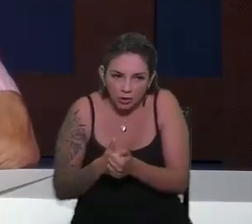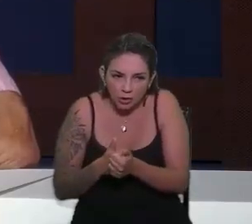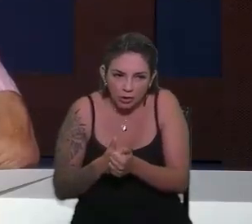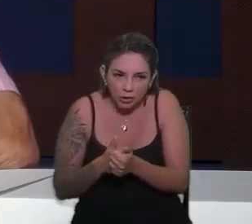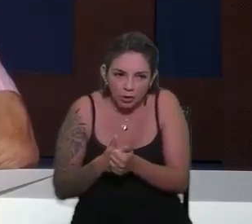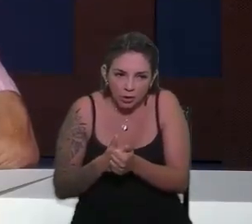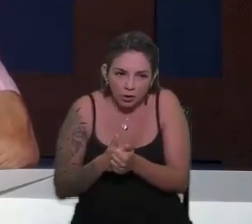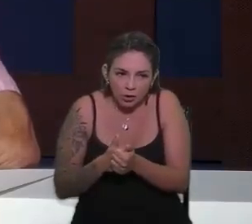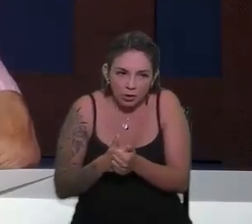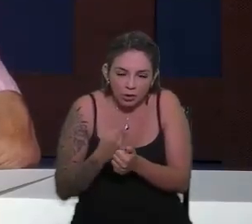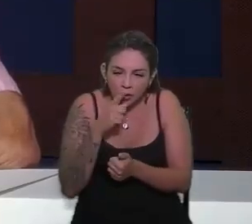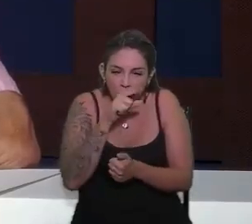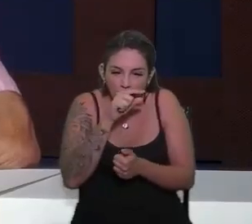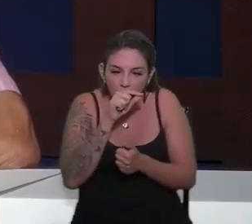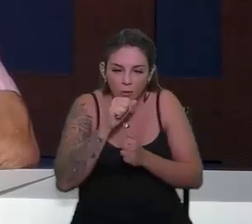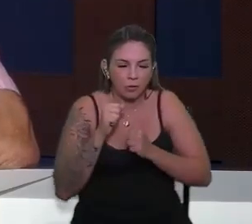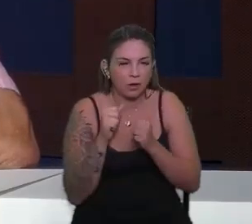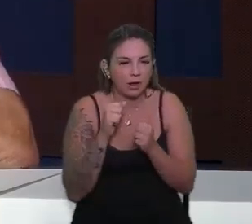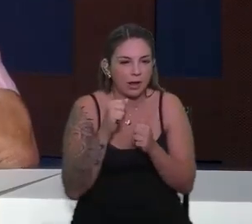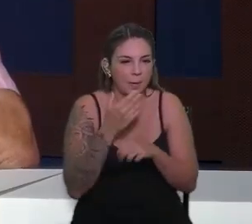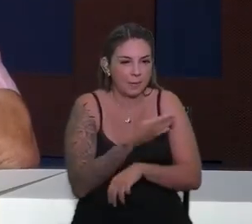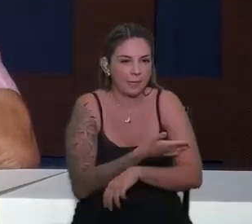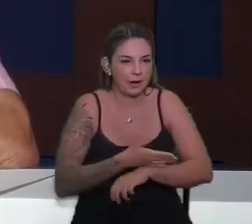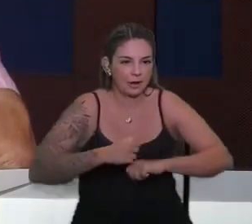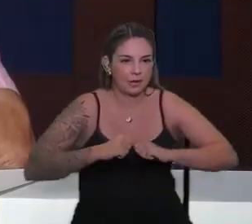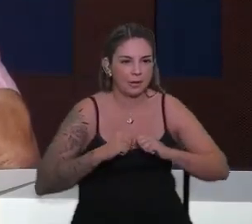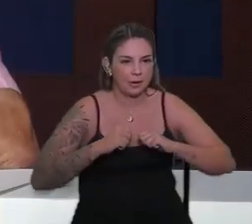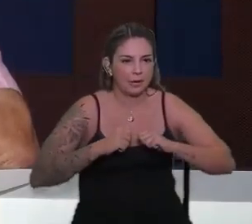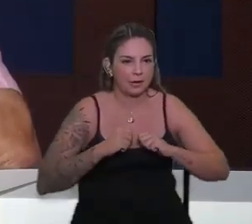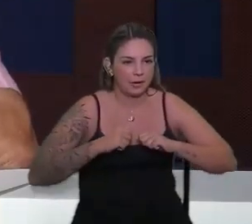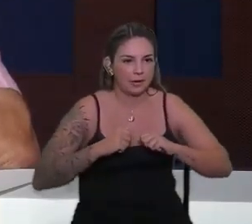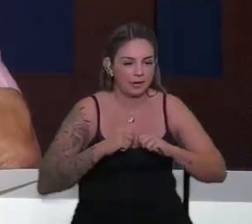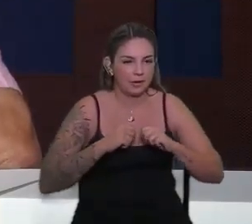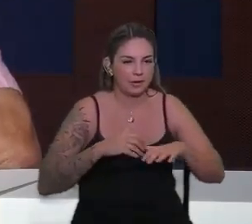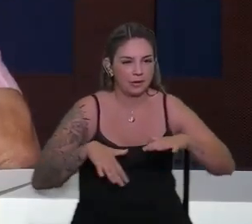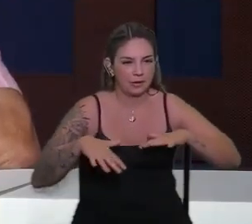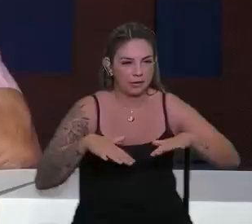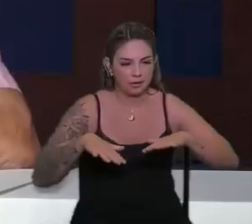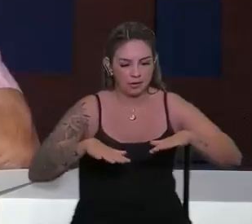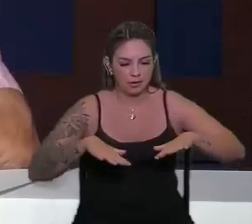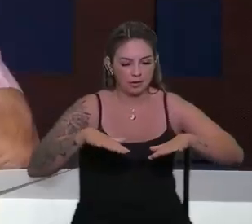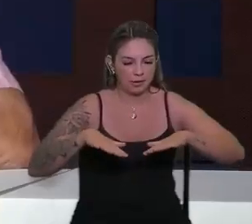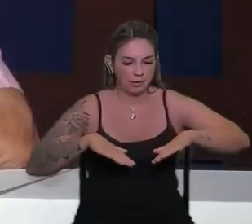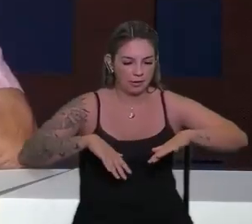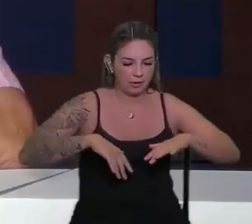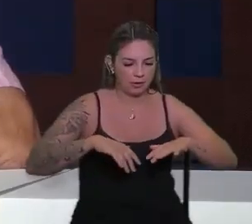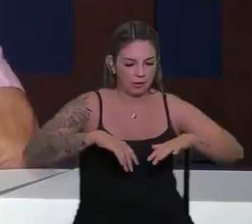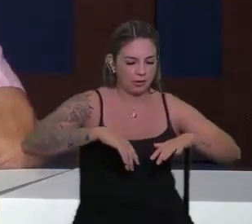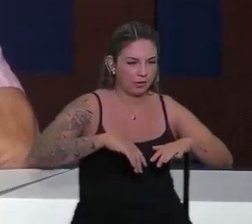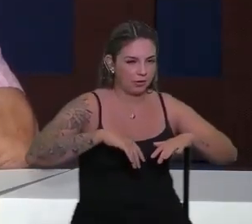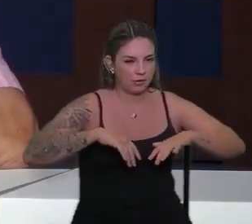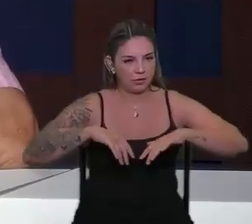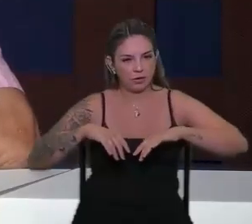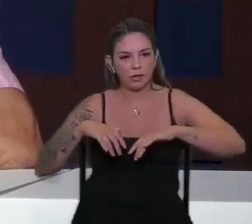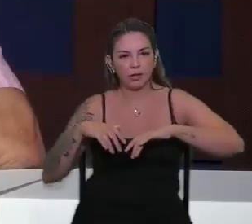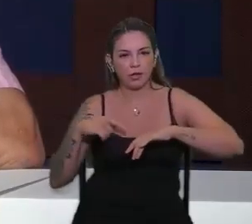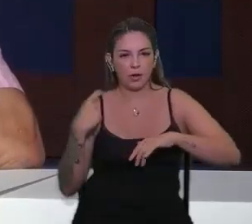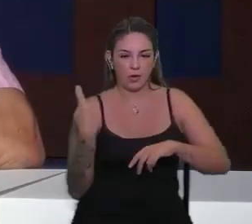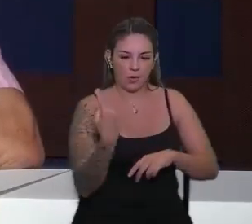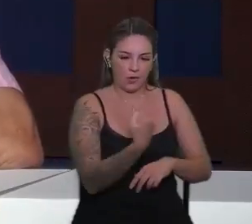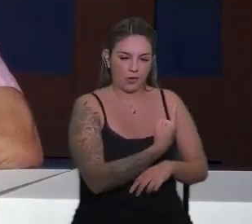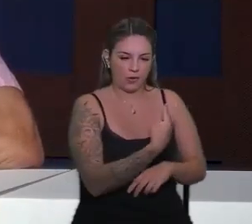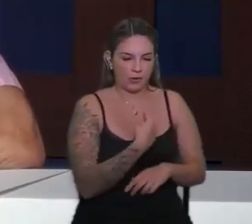distingo. Uma pomba. Bate as asas em movimentos regulares. Roda em torno de